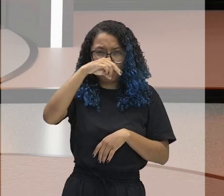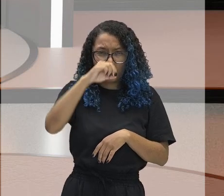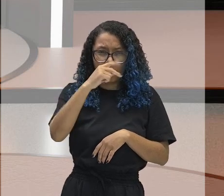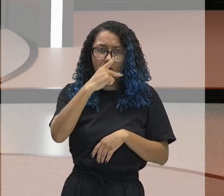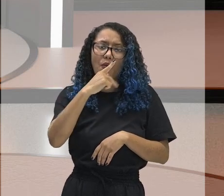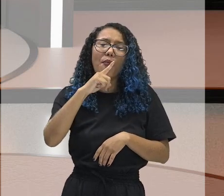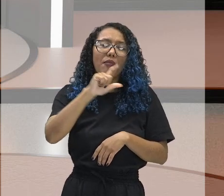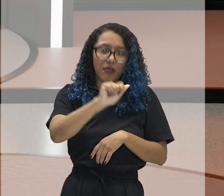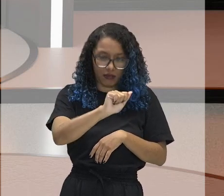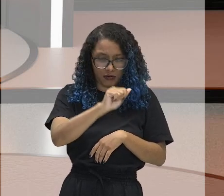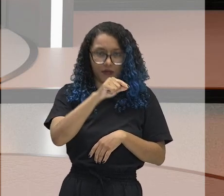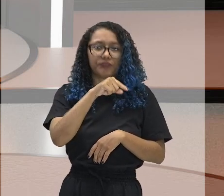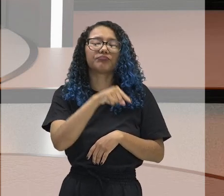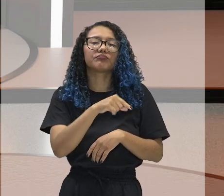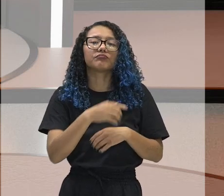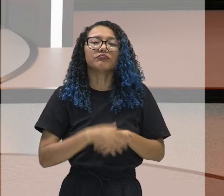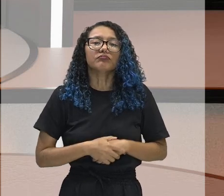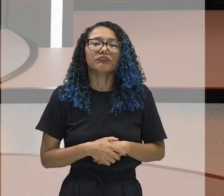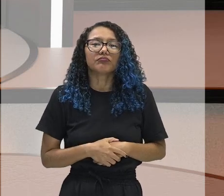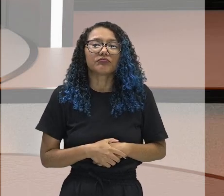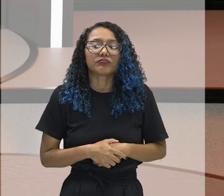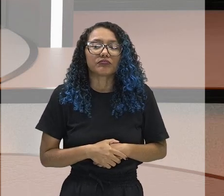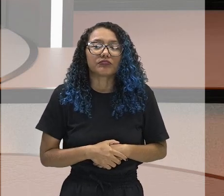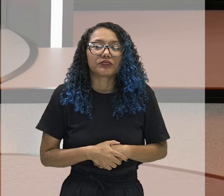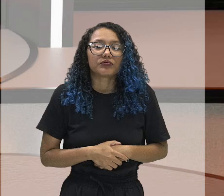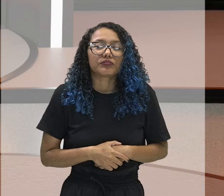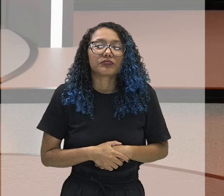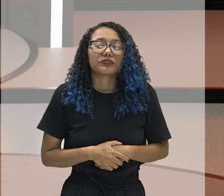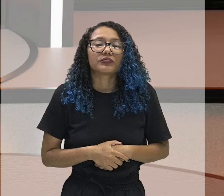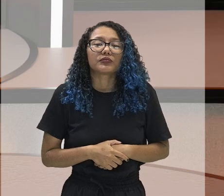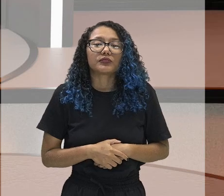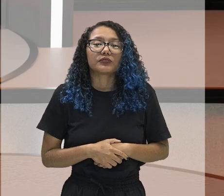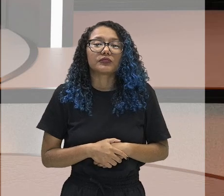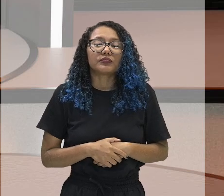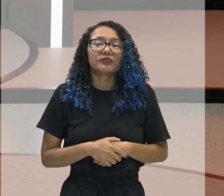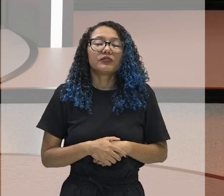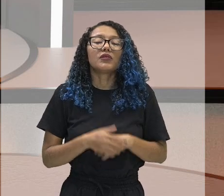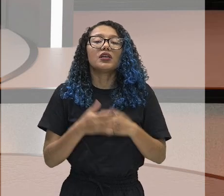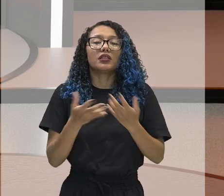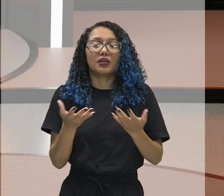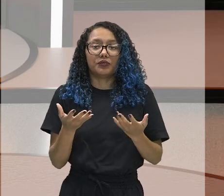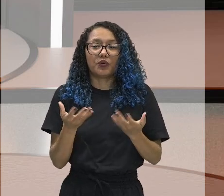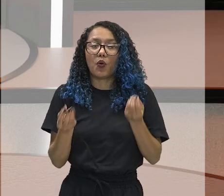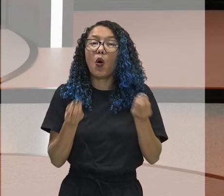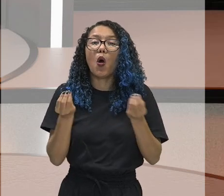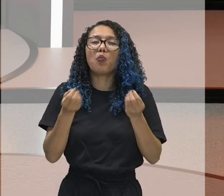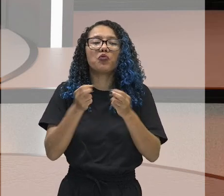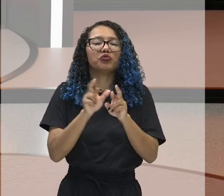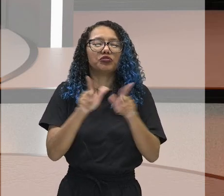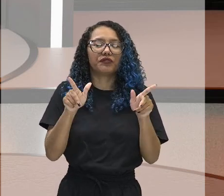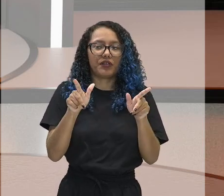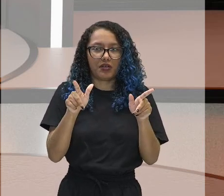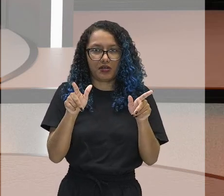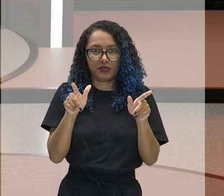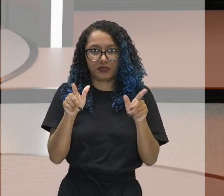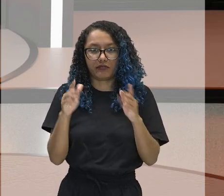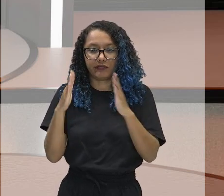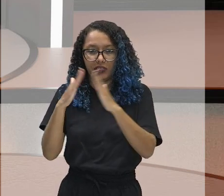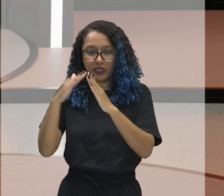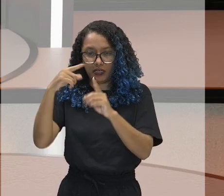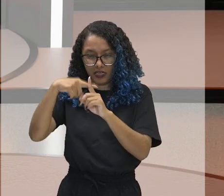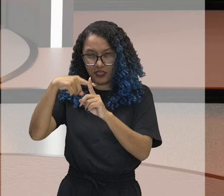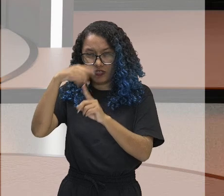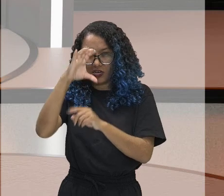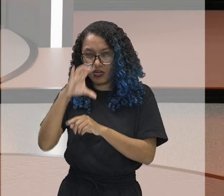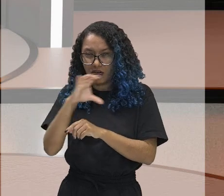diferenças? Gente, culturalmente falando, existia uma diferença muito grande entre a Igreja Católica Romana, lá